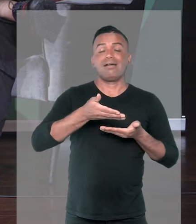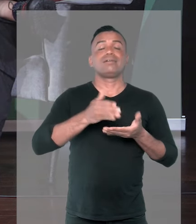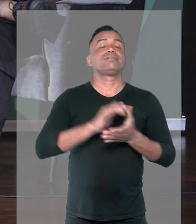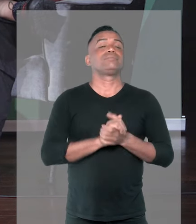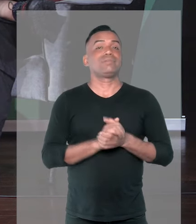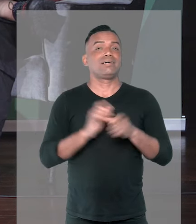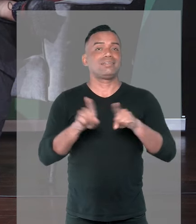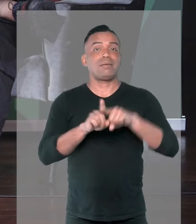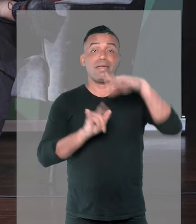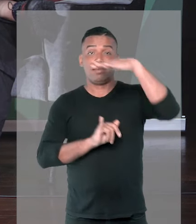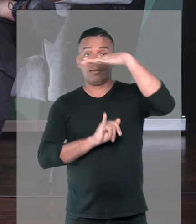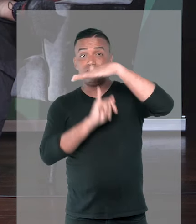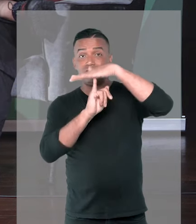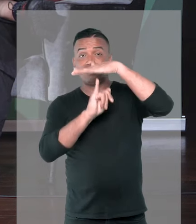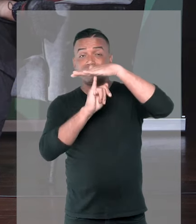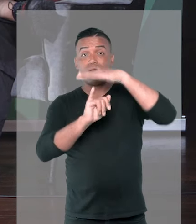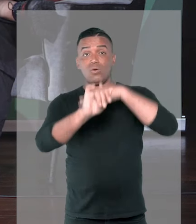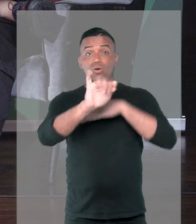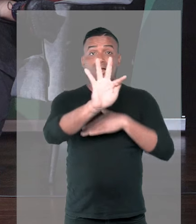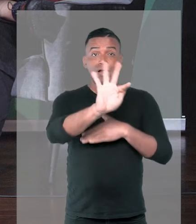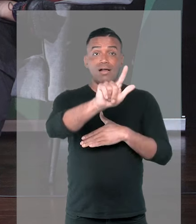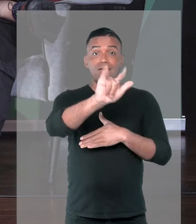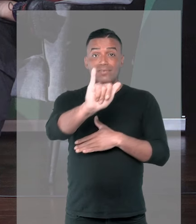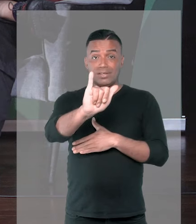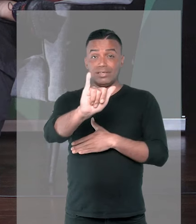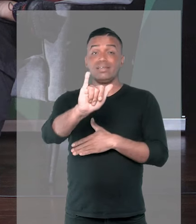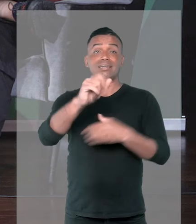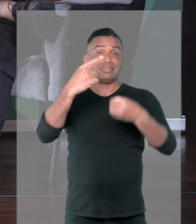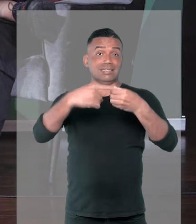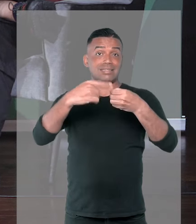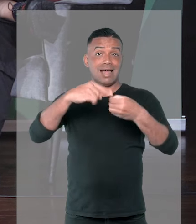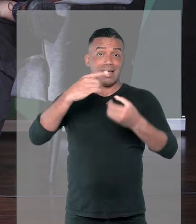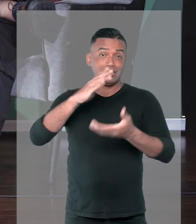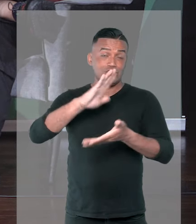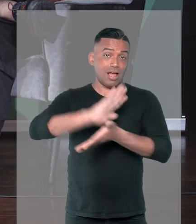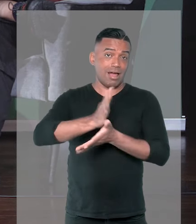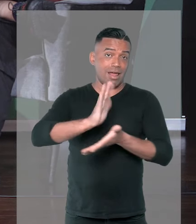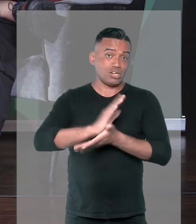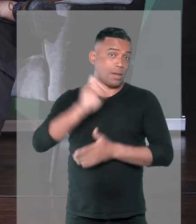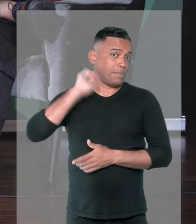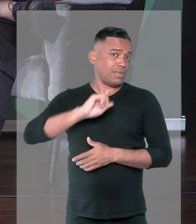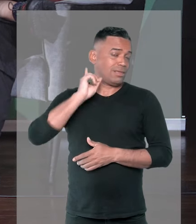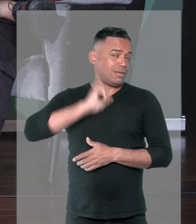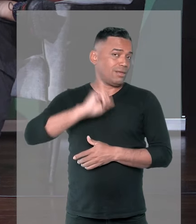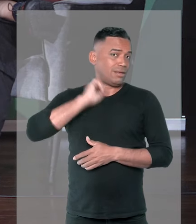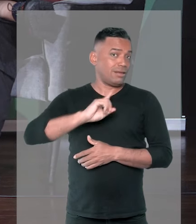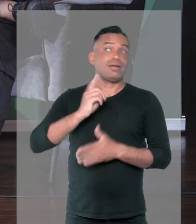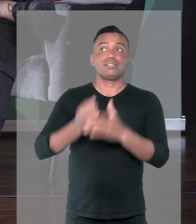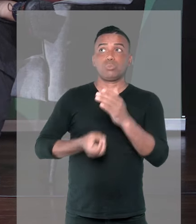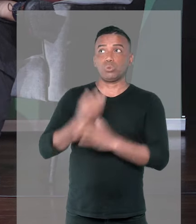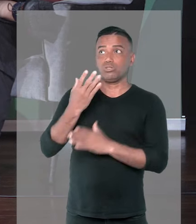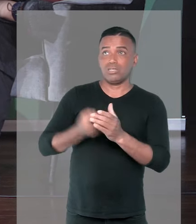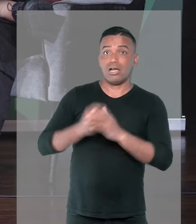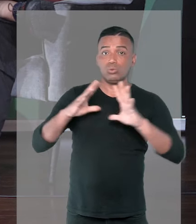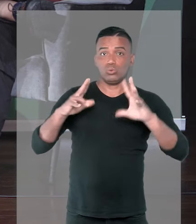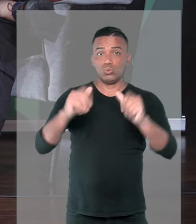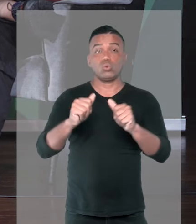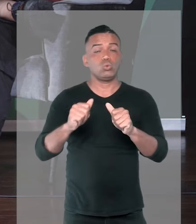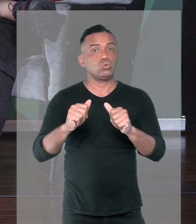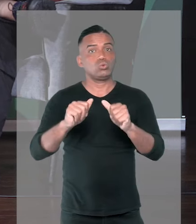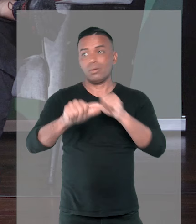a entidade fliaraxá e sempre um papo que a promove que articula que produz e tudo levou a um